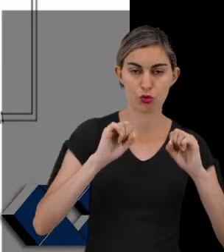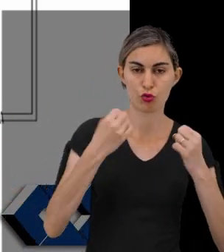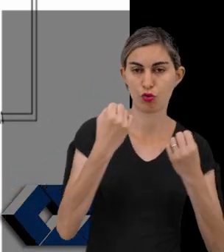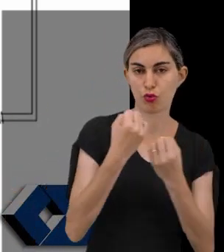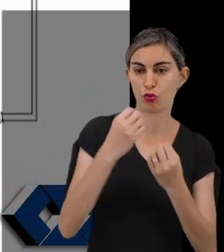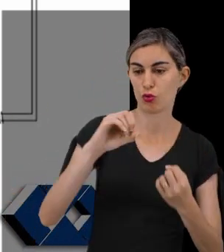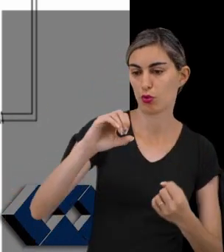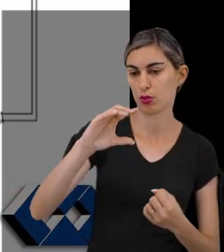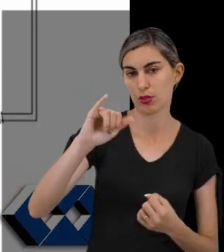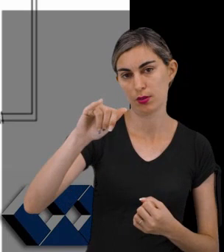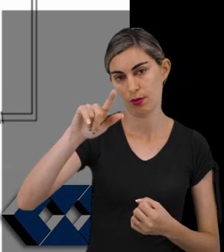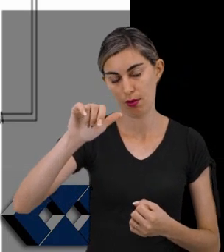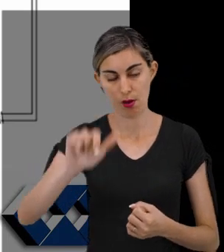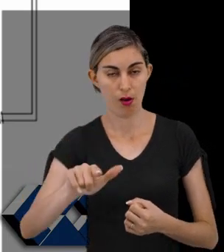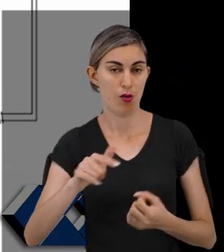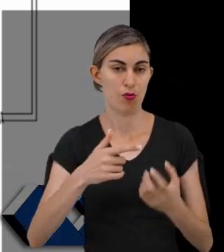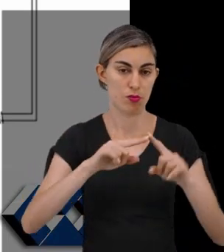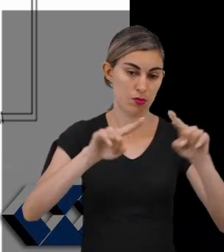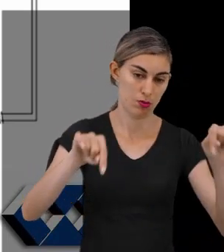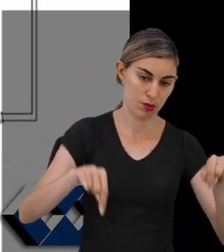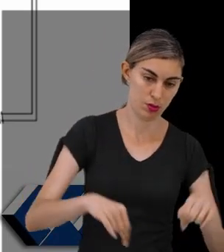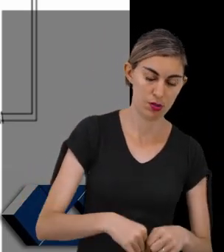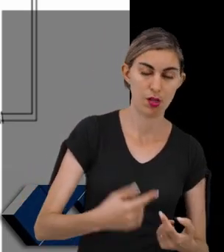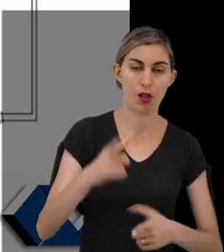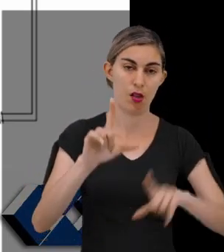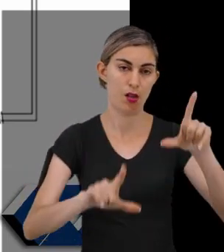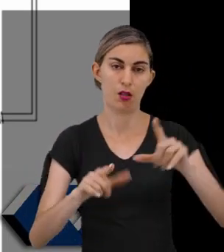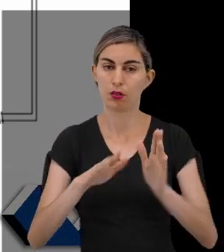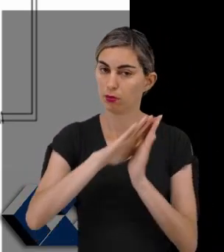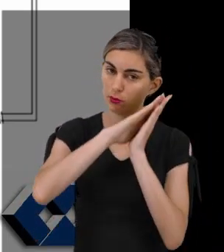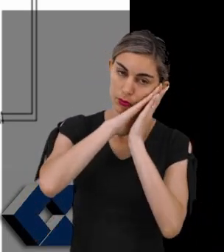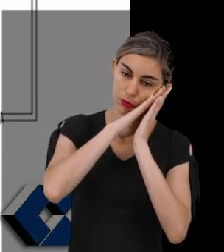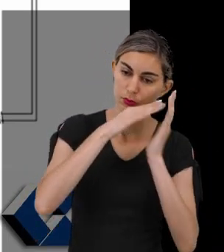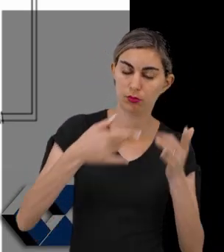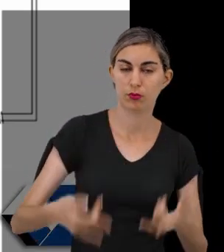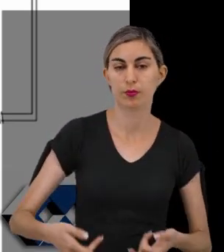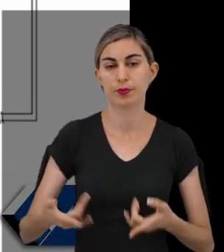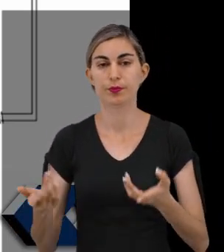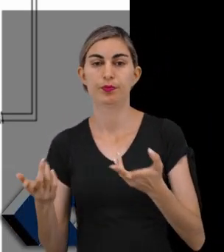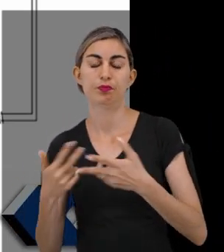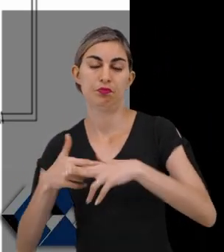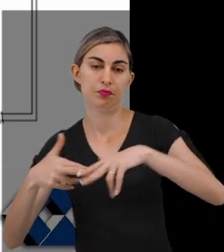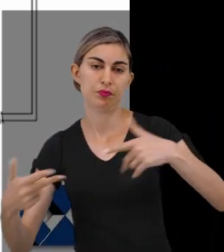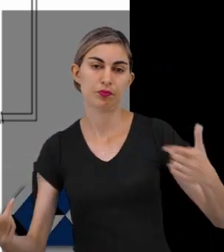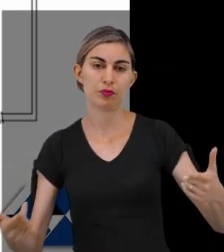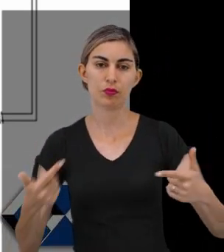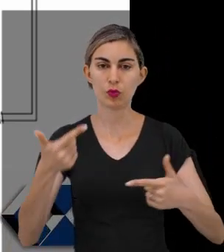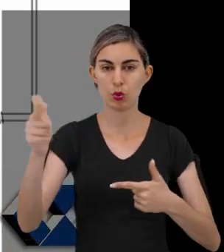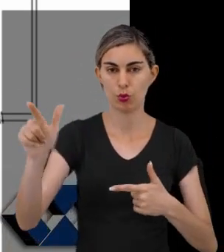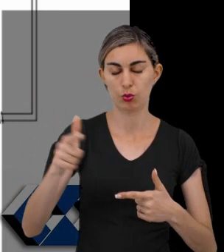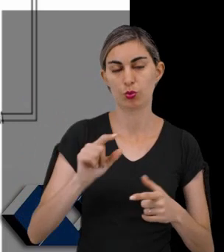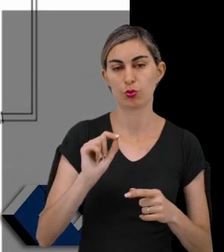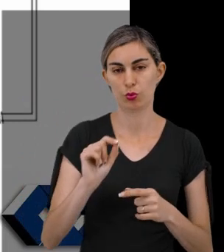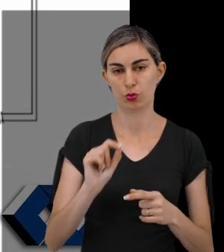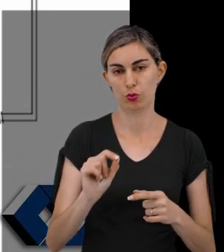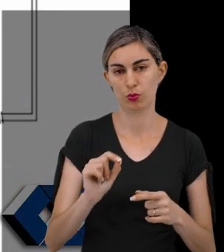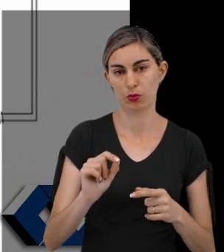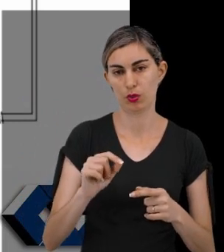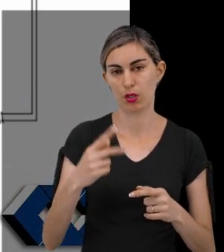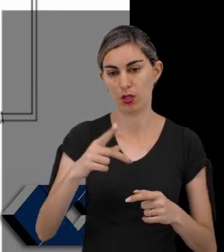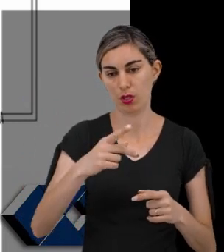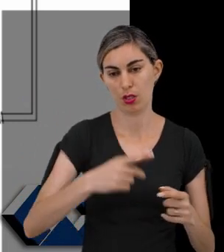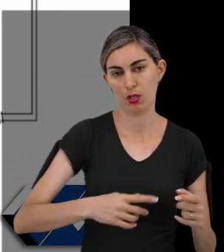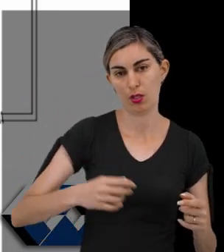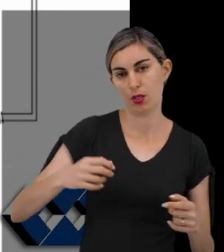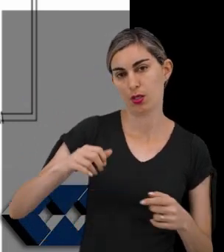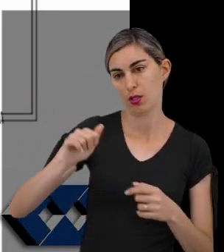aí poderia entrar sala e dormitórios, e um outro circuito que englobaria ali a área